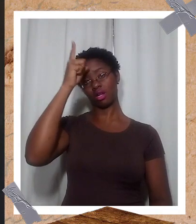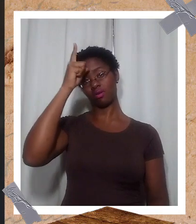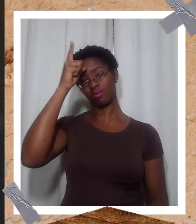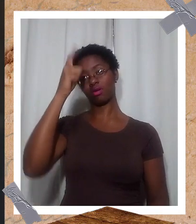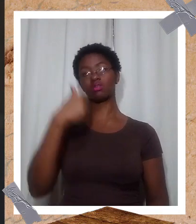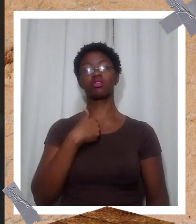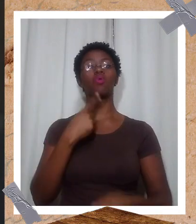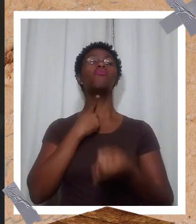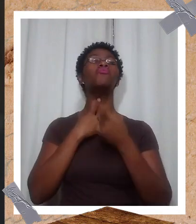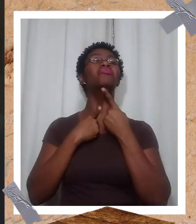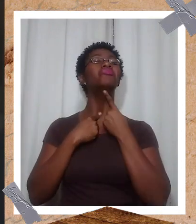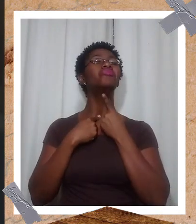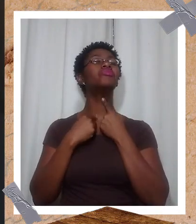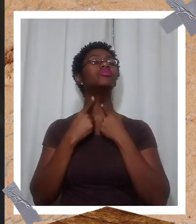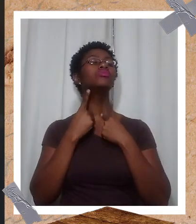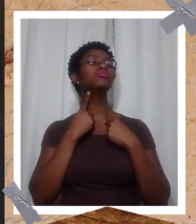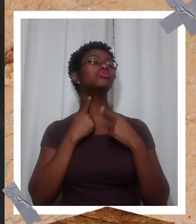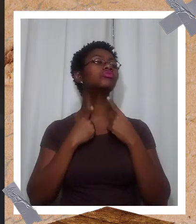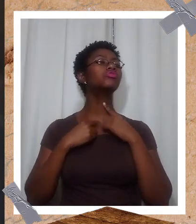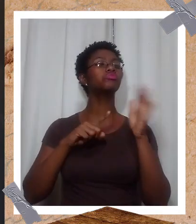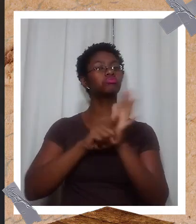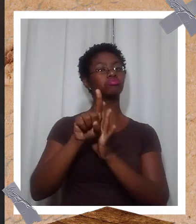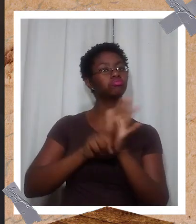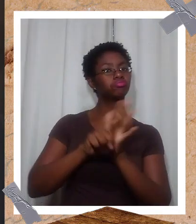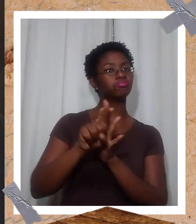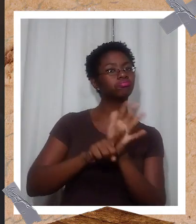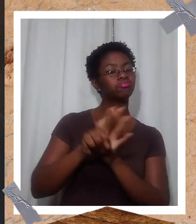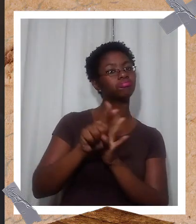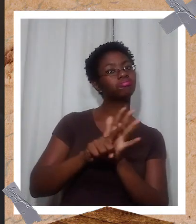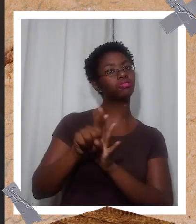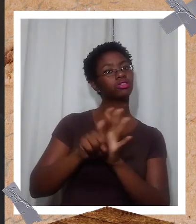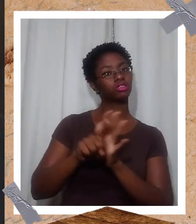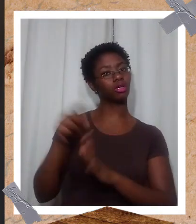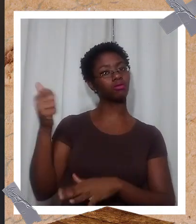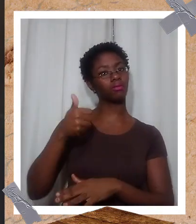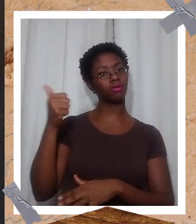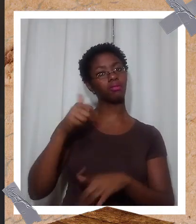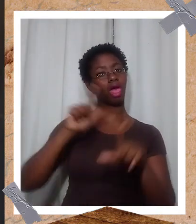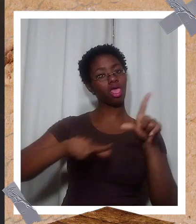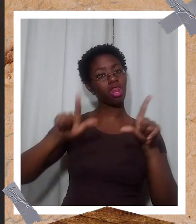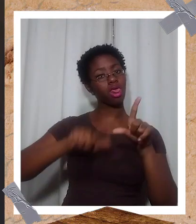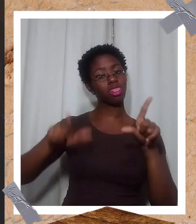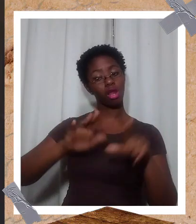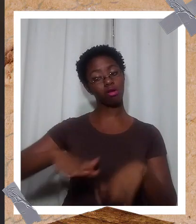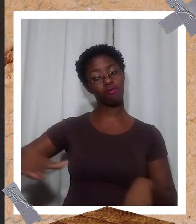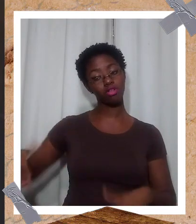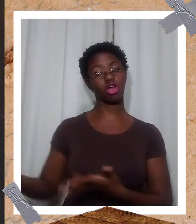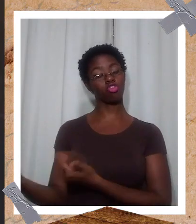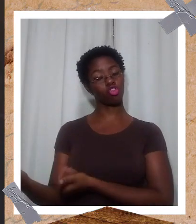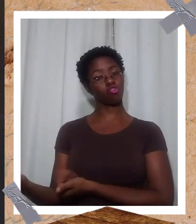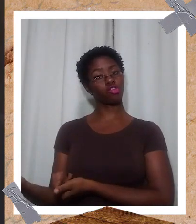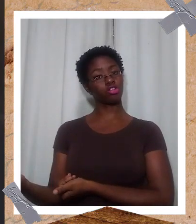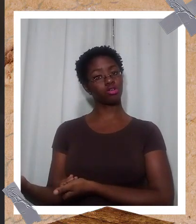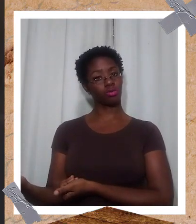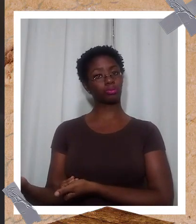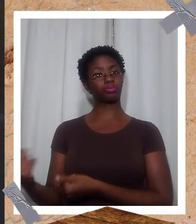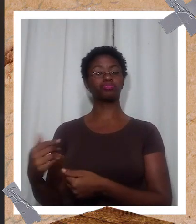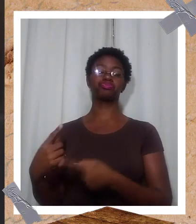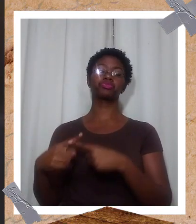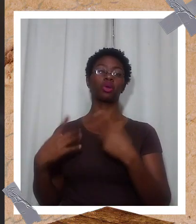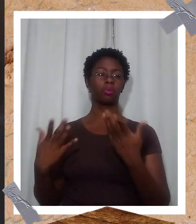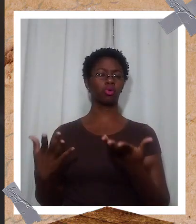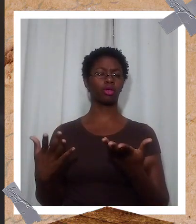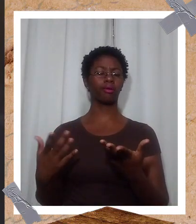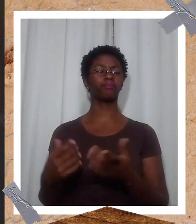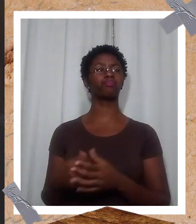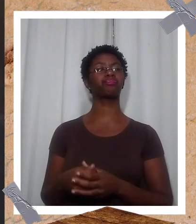grande desejo em pesquisar, estudar mais, no primeiro momento, sobre literatura infantil e juvenil, porque